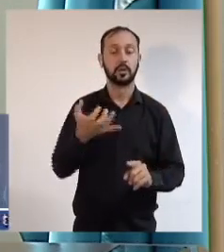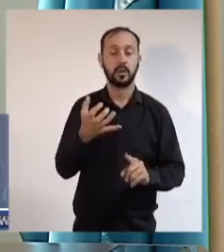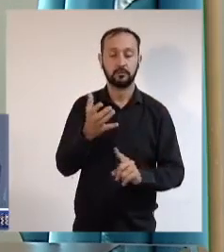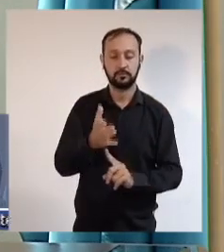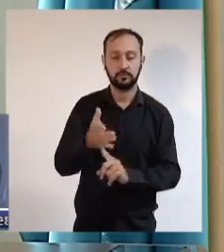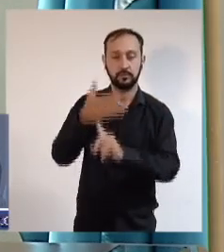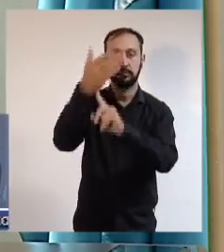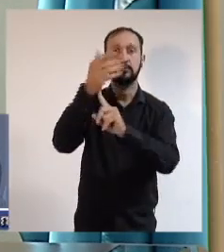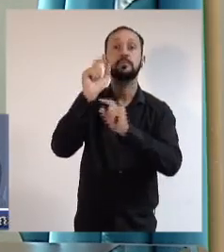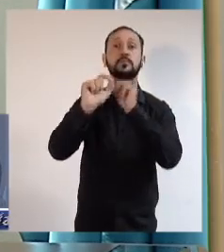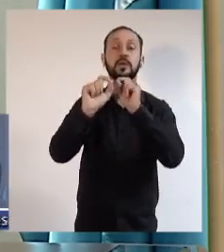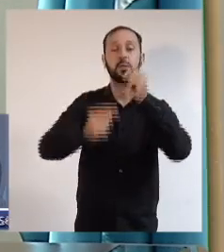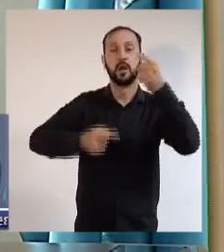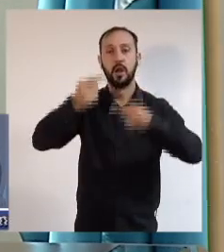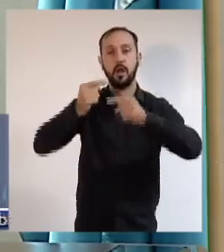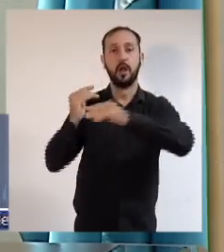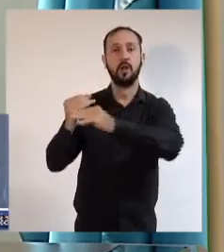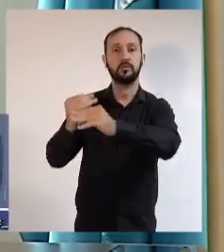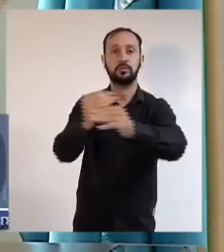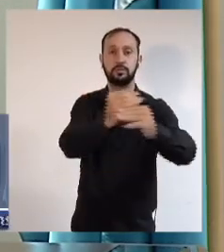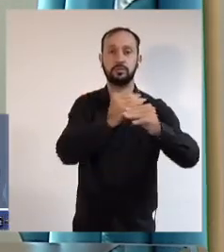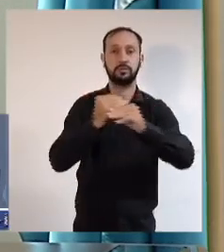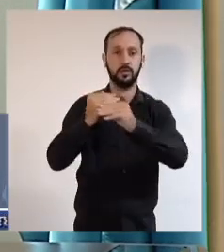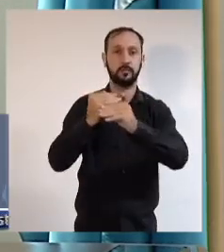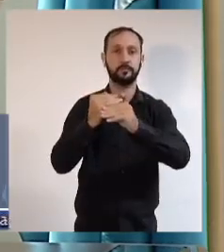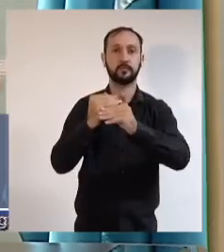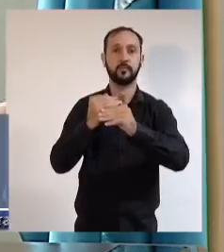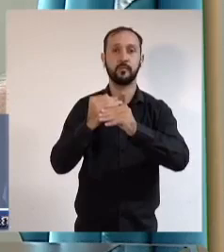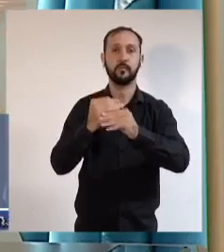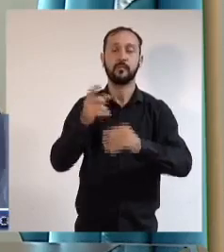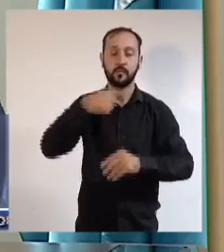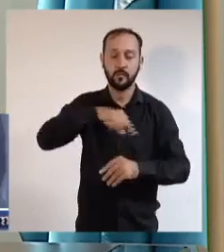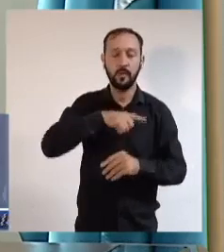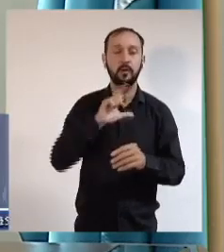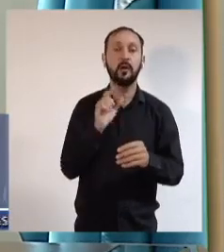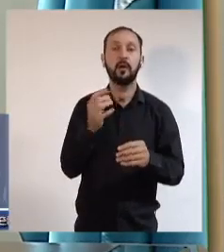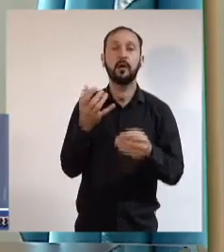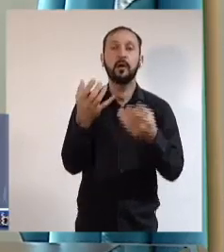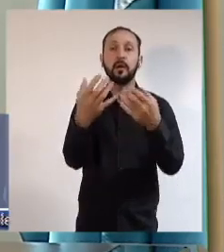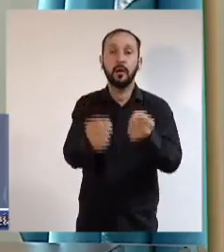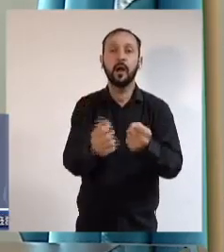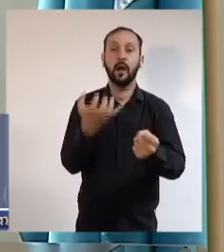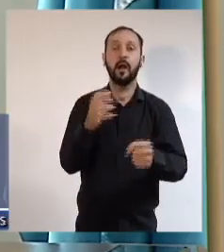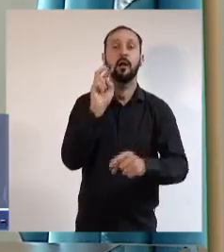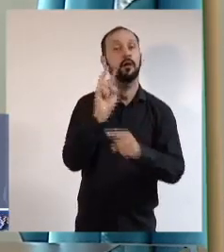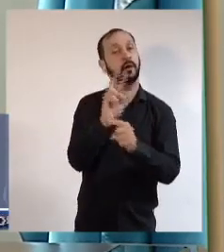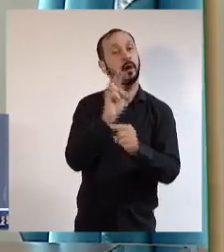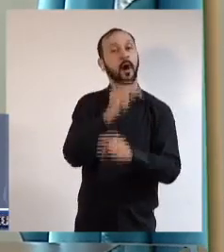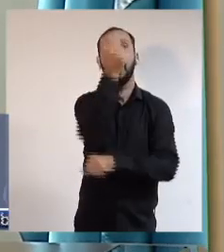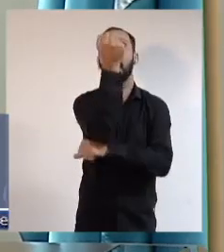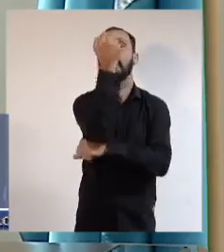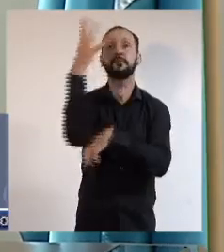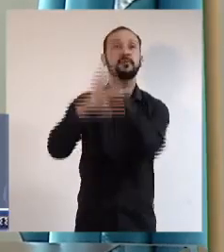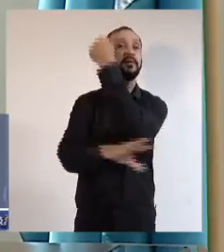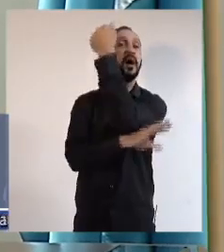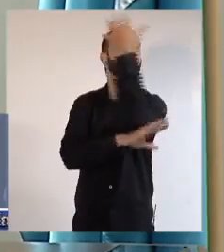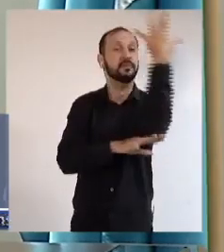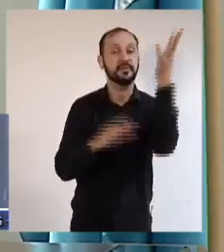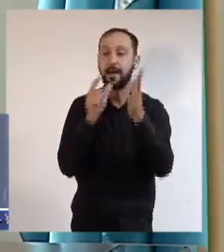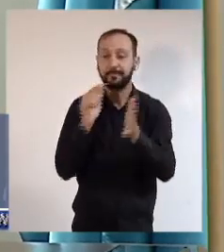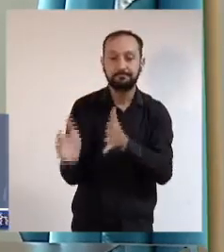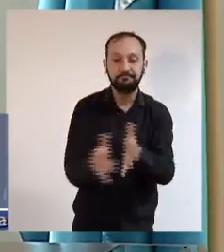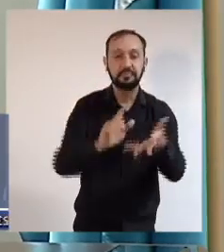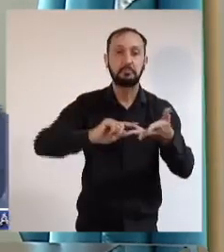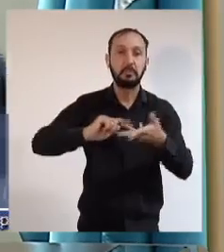da democracia todos nós somos favoráveis ao meio ambiente todos nós somos